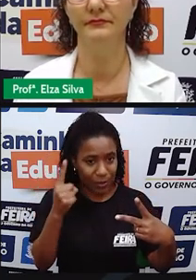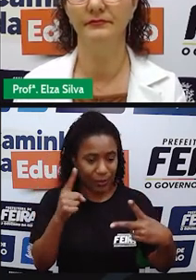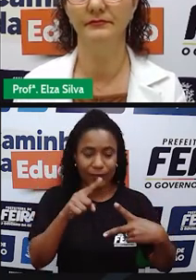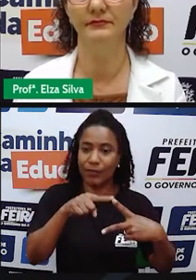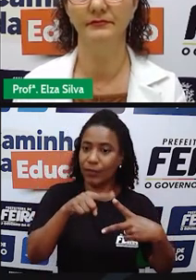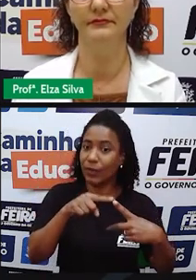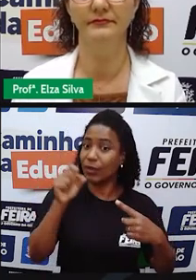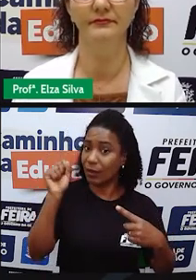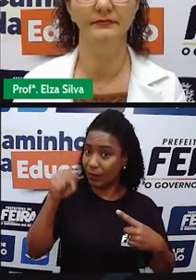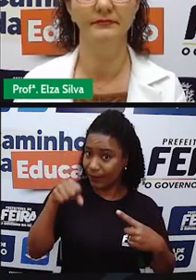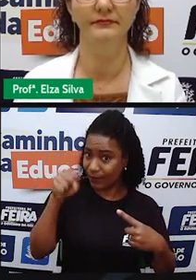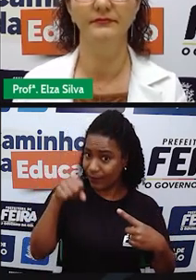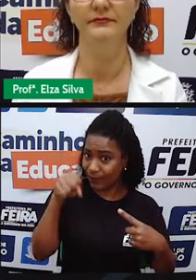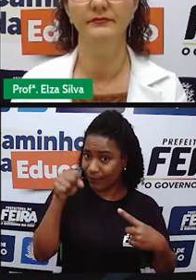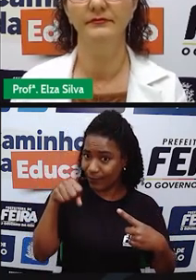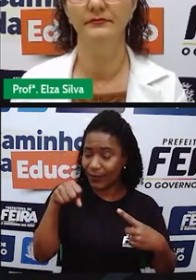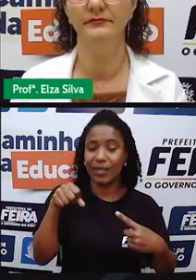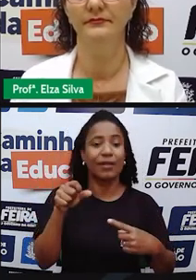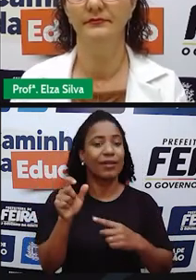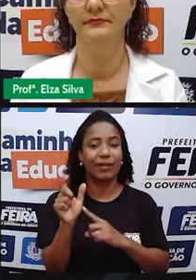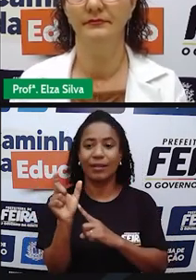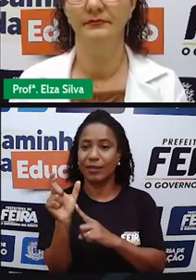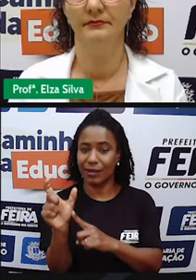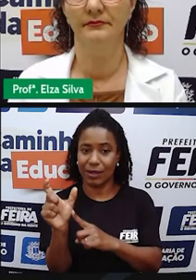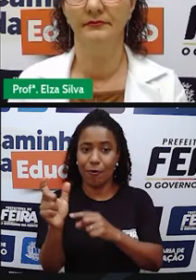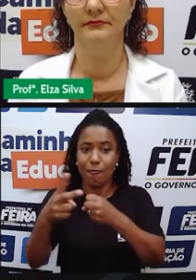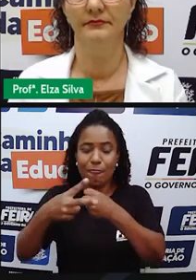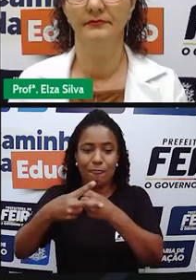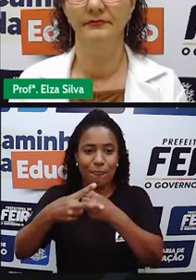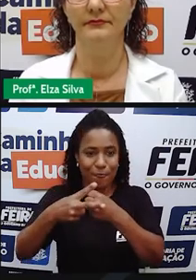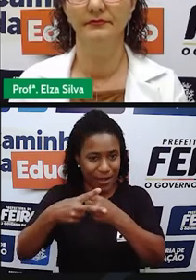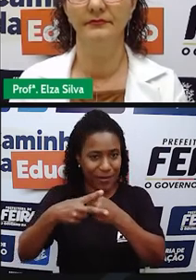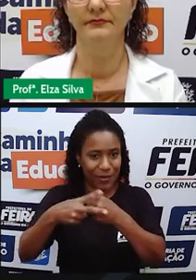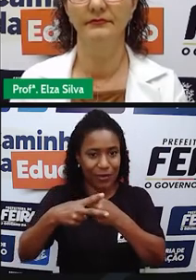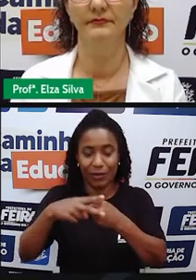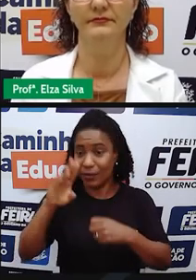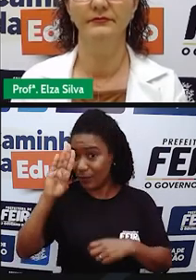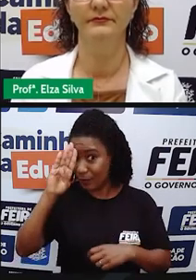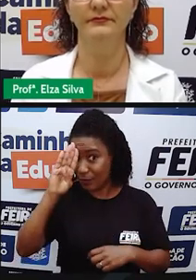nós teremos sempre o verbo principal, e aí a gente